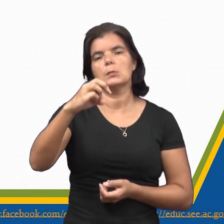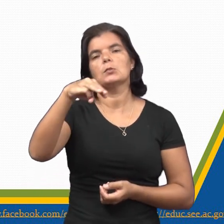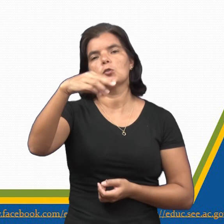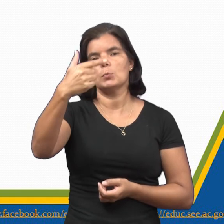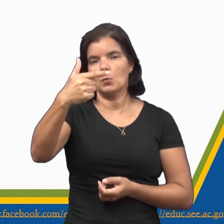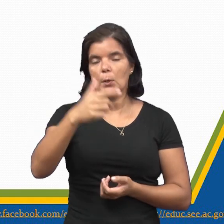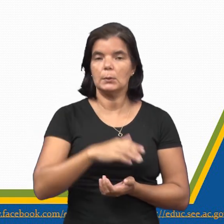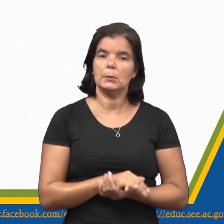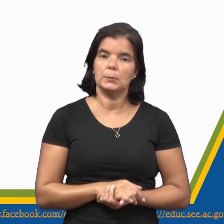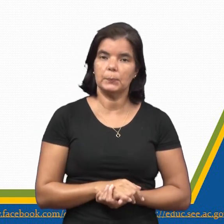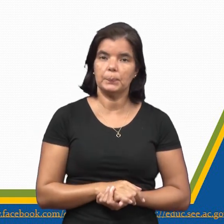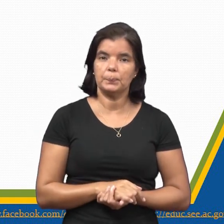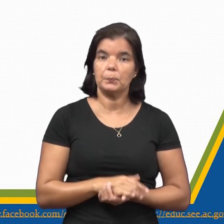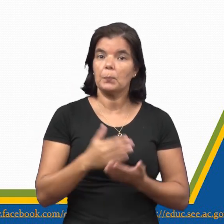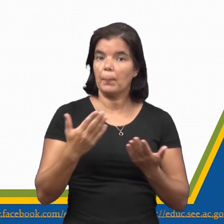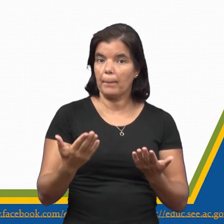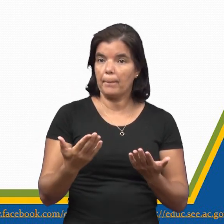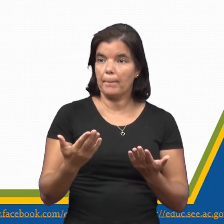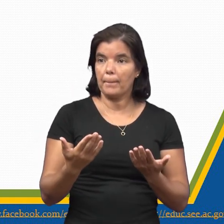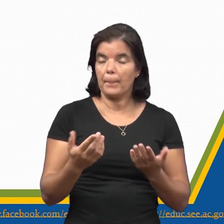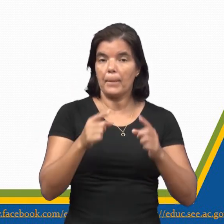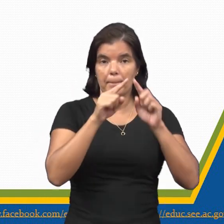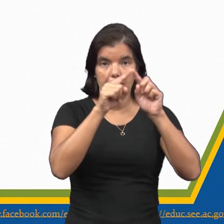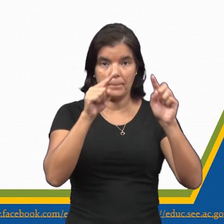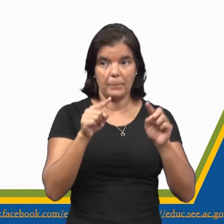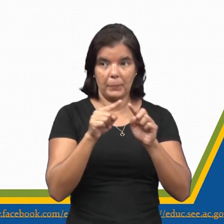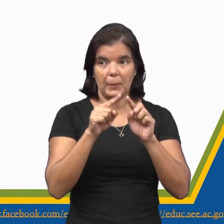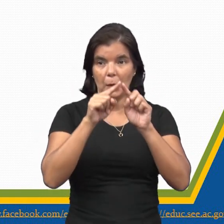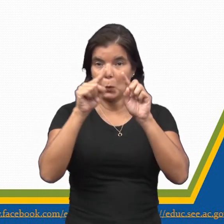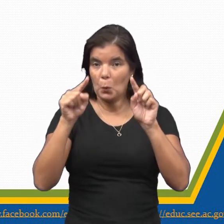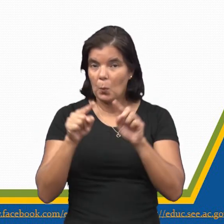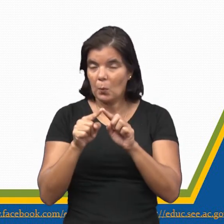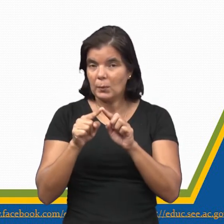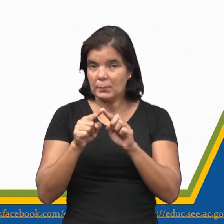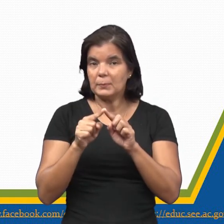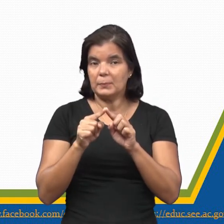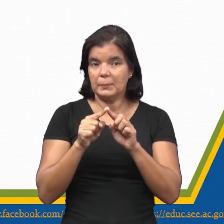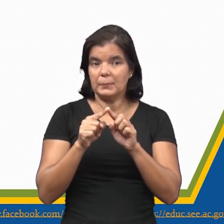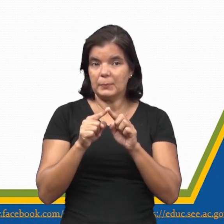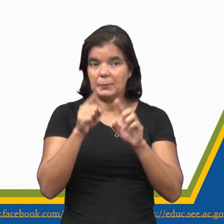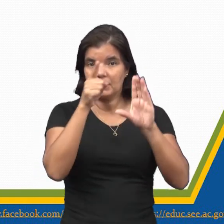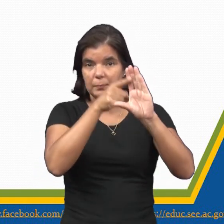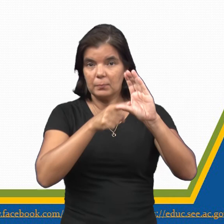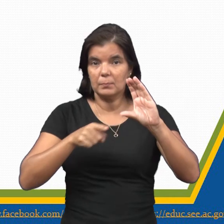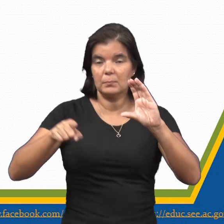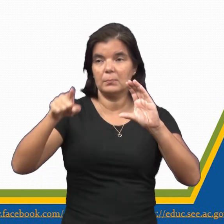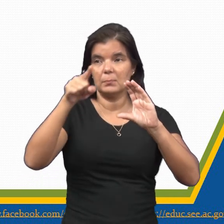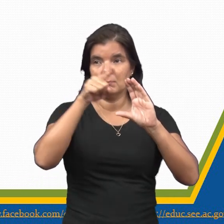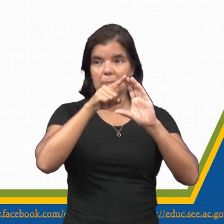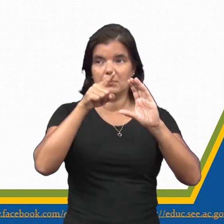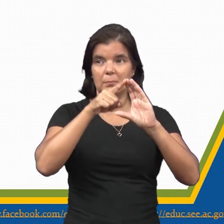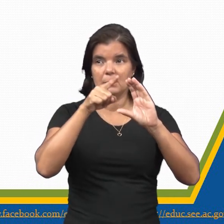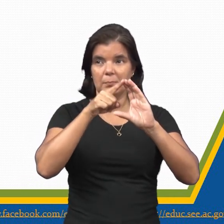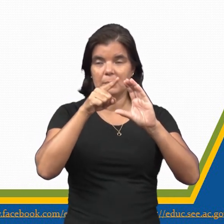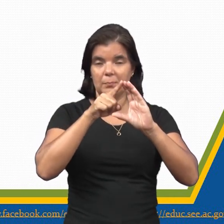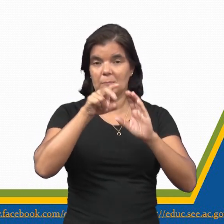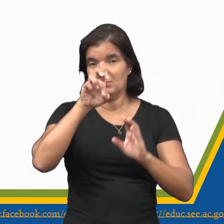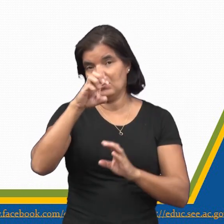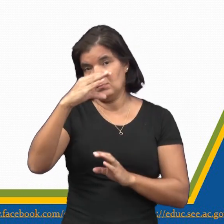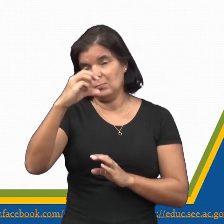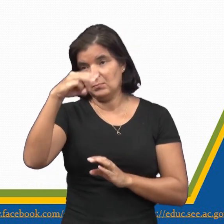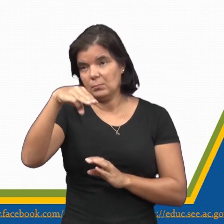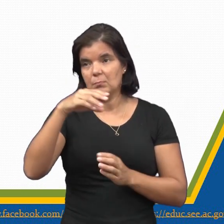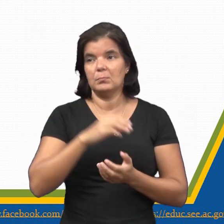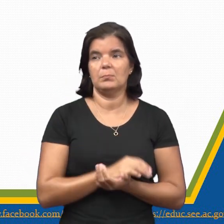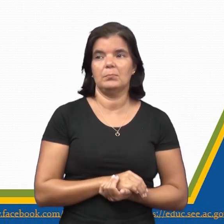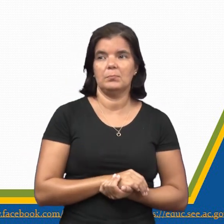Tá? Então, quantos quadradinhos cabem em um círculo cujo raio é 5 centímetros?